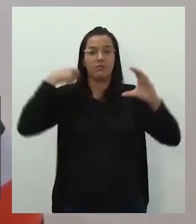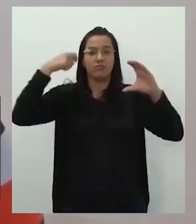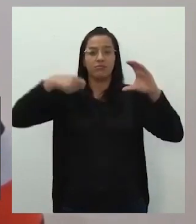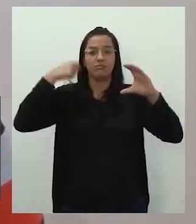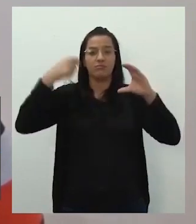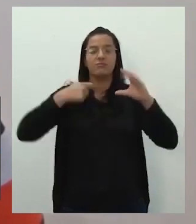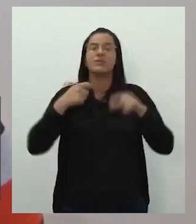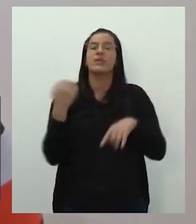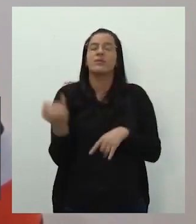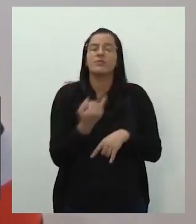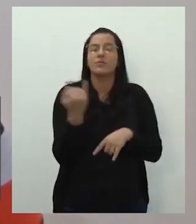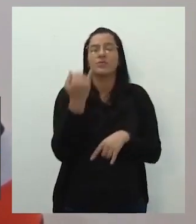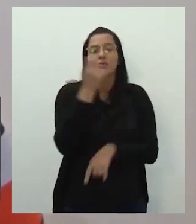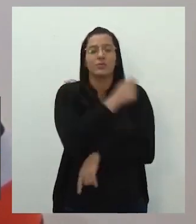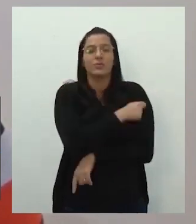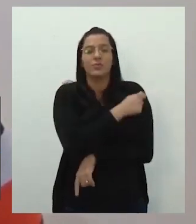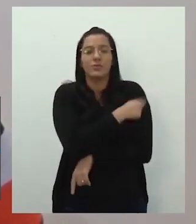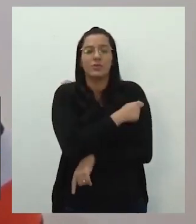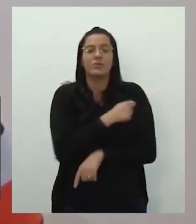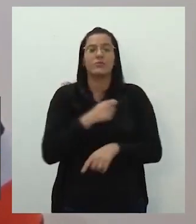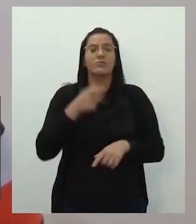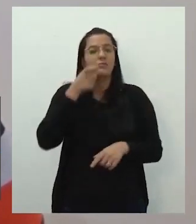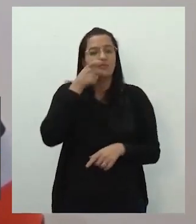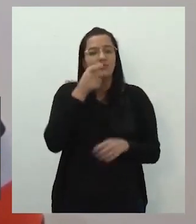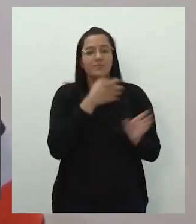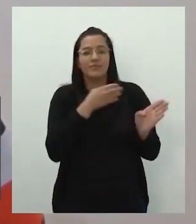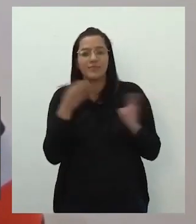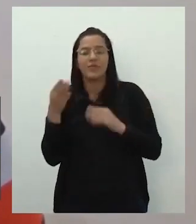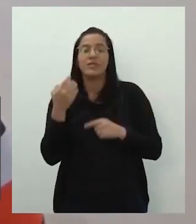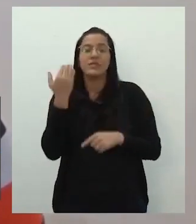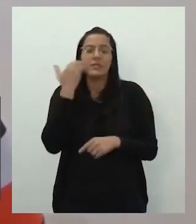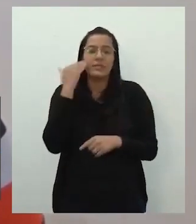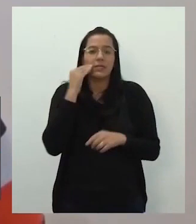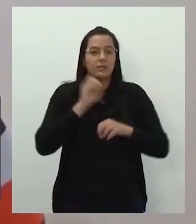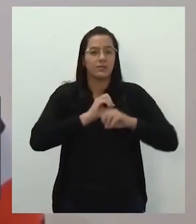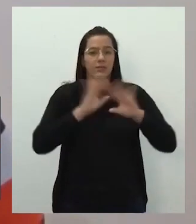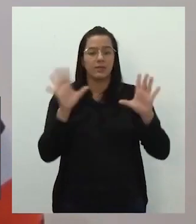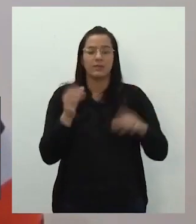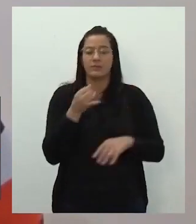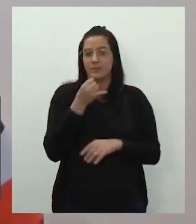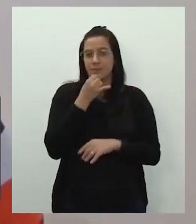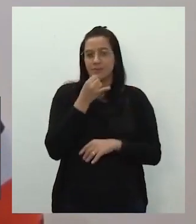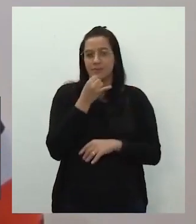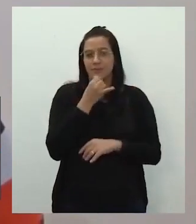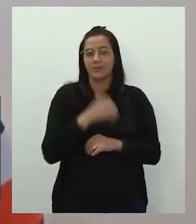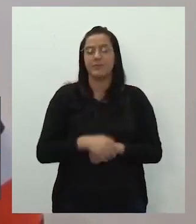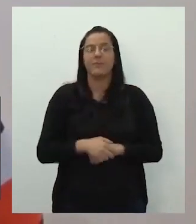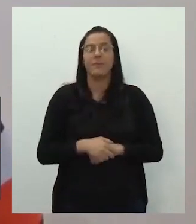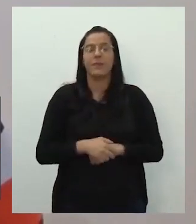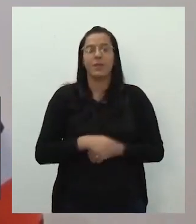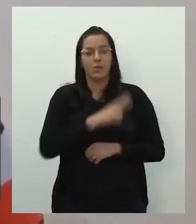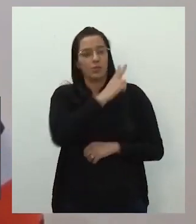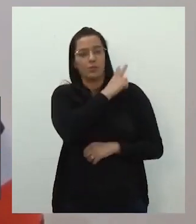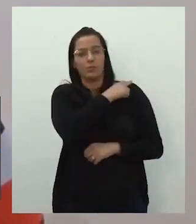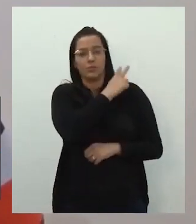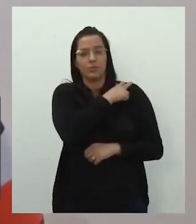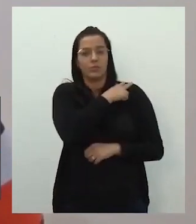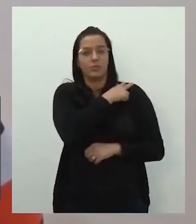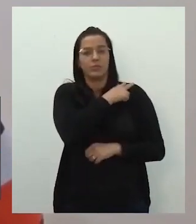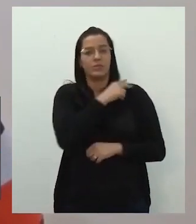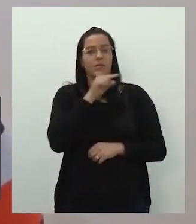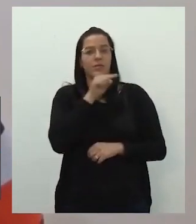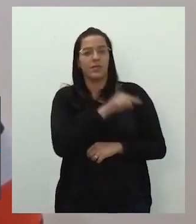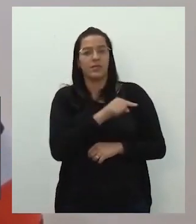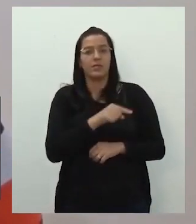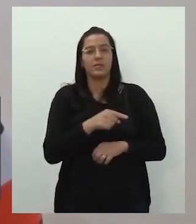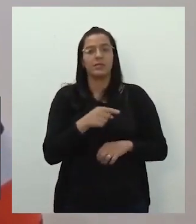estudantes participem e compreendam a prática. Como, por exemplo, no segundo ano do ensino médio, há a prática de